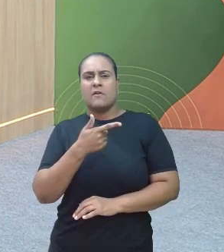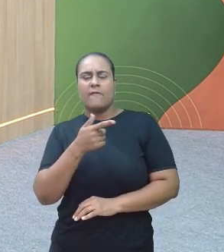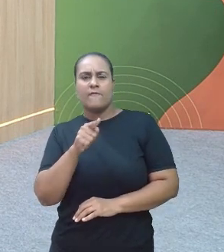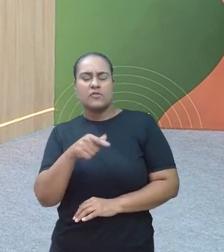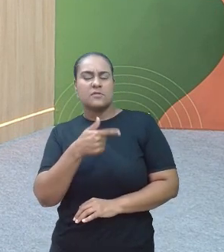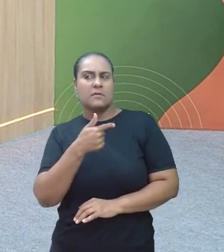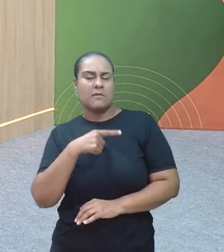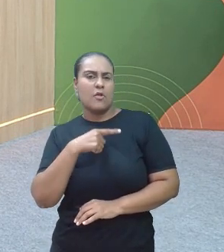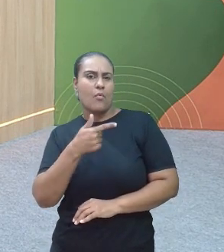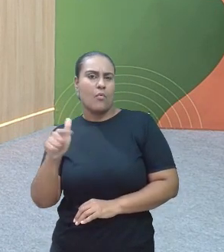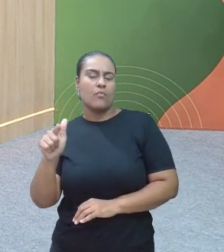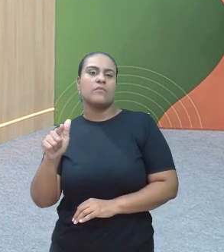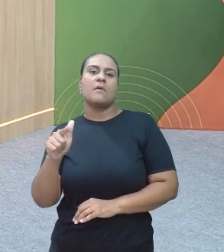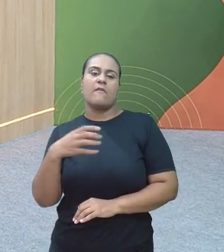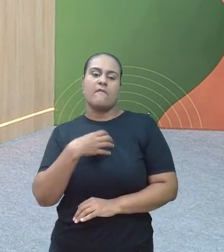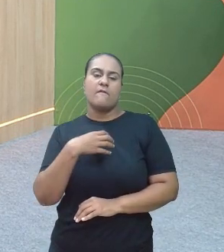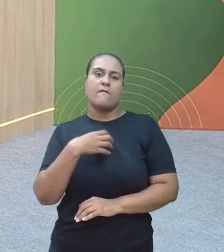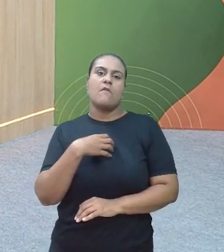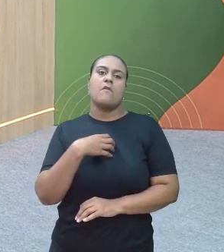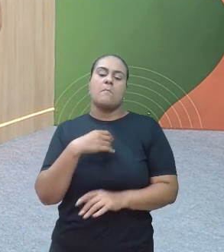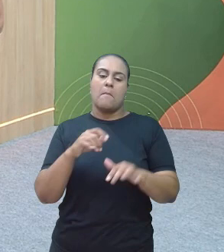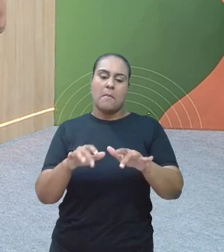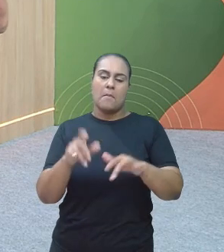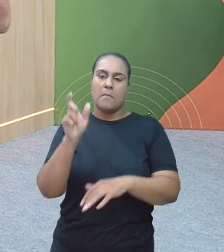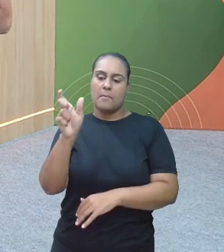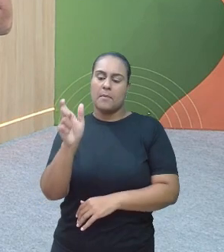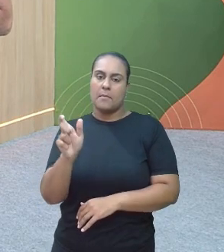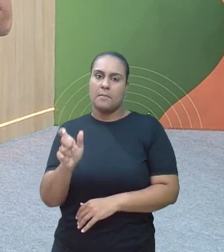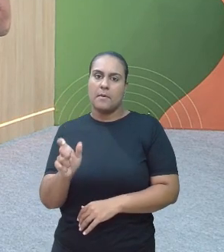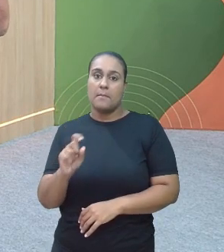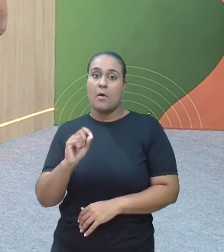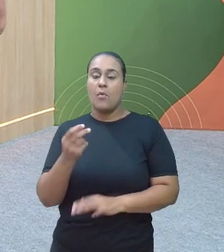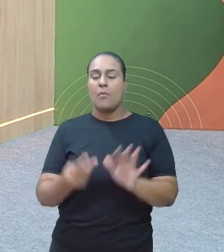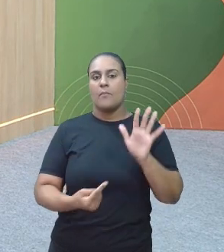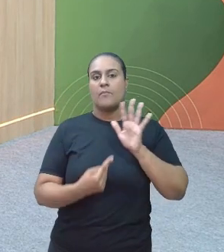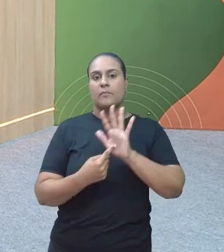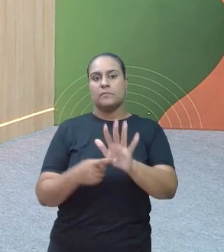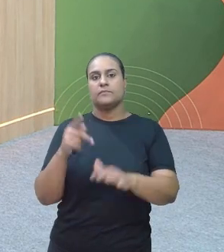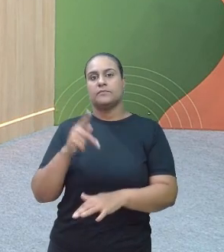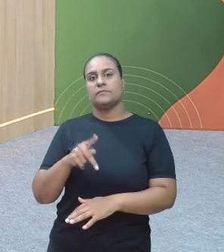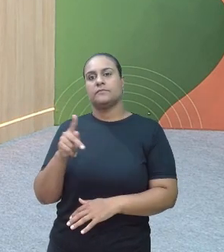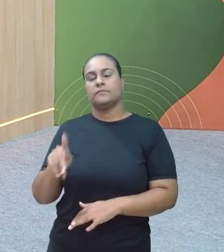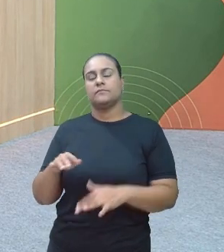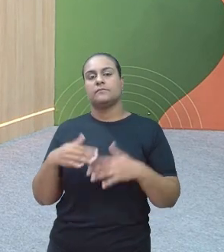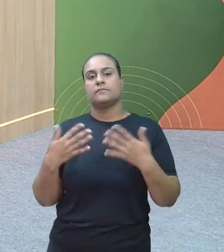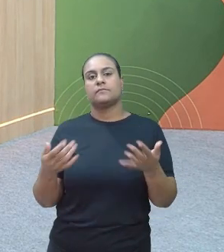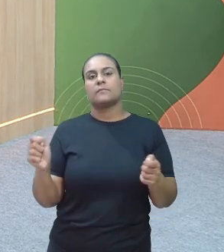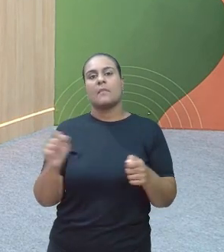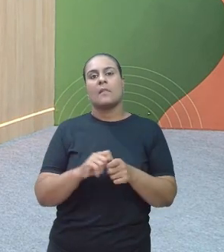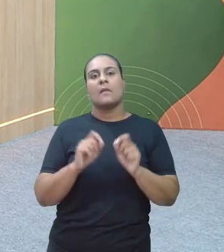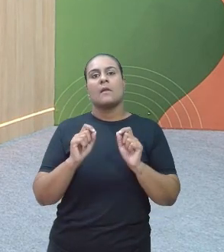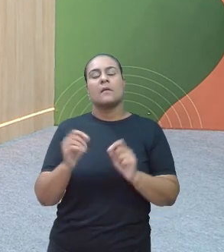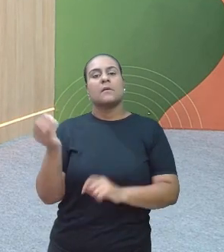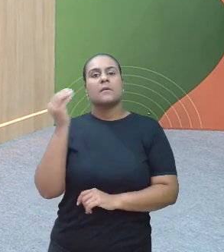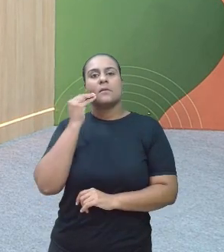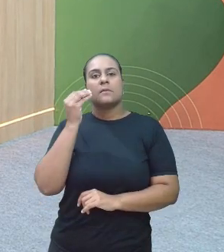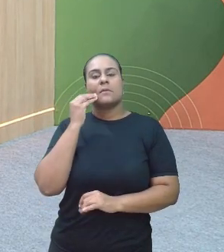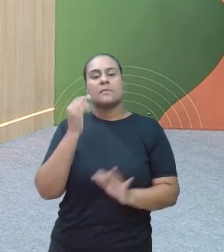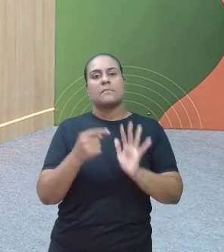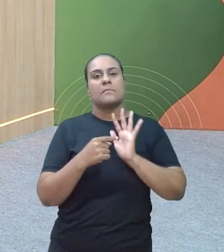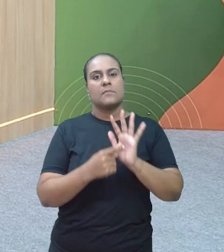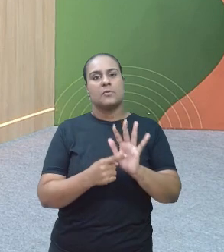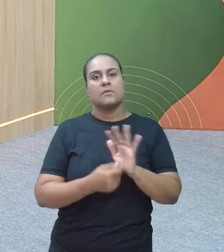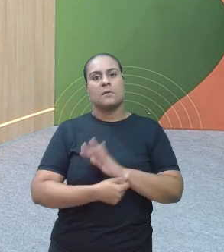de apresentar, escreve para a gente ou apresenta a teu professor, certo? Então, o que eu fiz foi o seguinte, vamos tentar destacar aqui